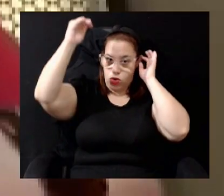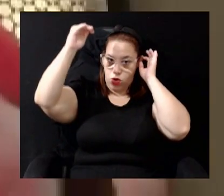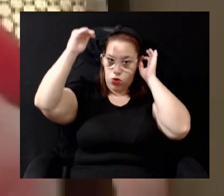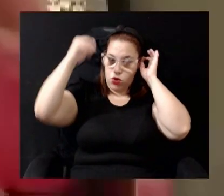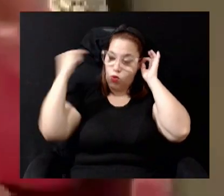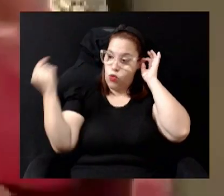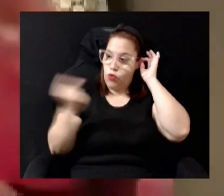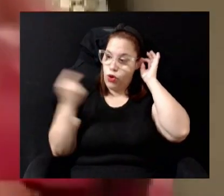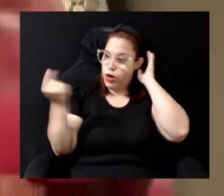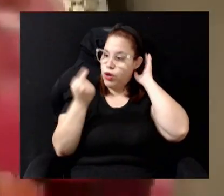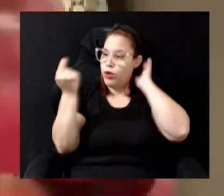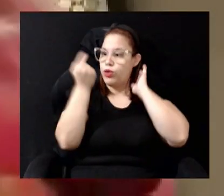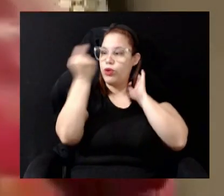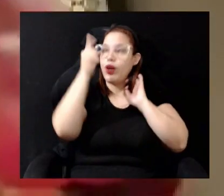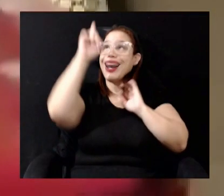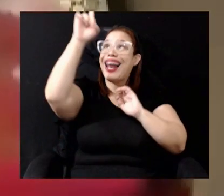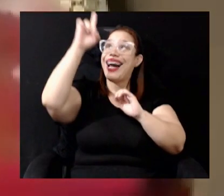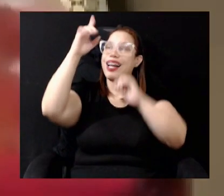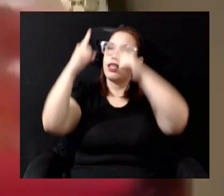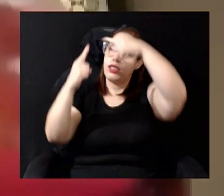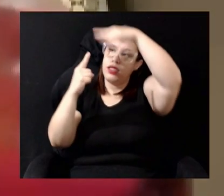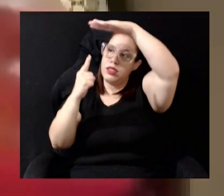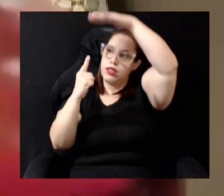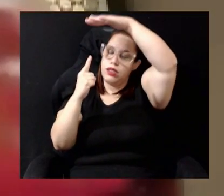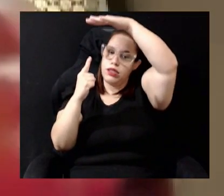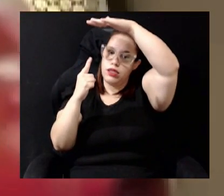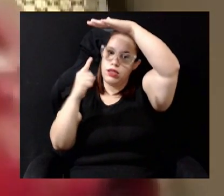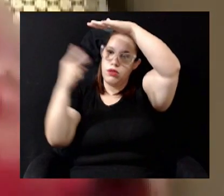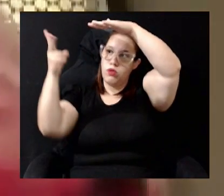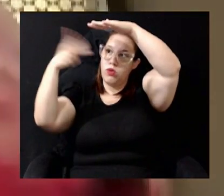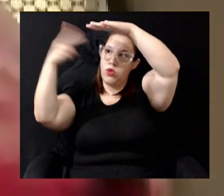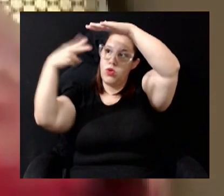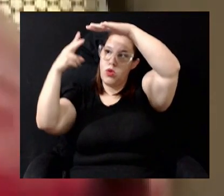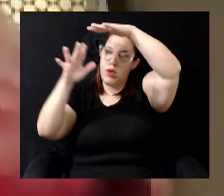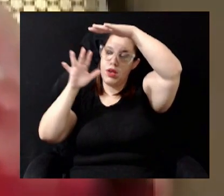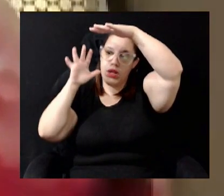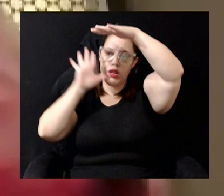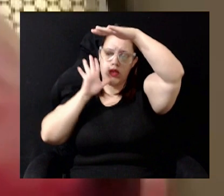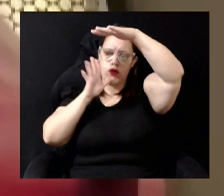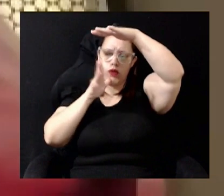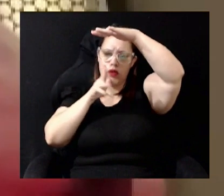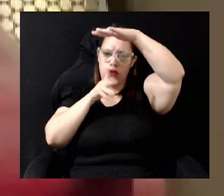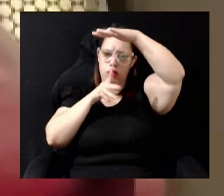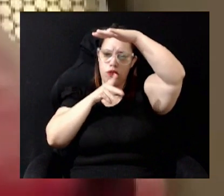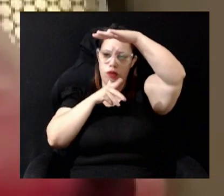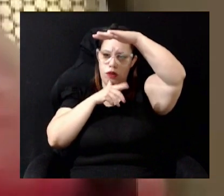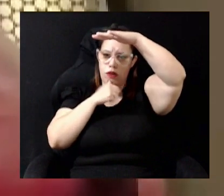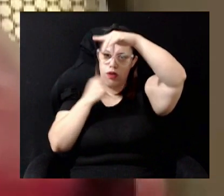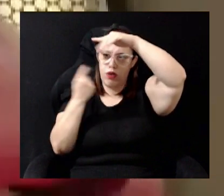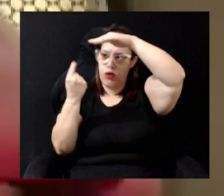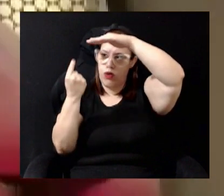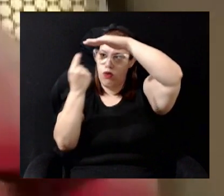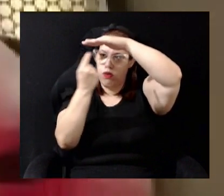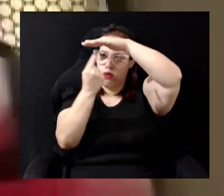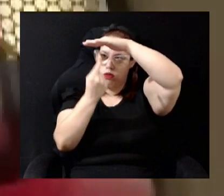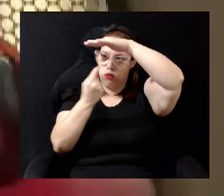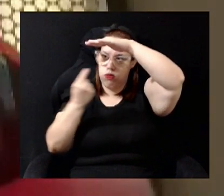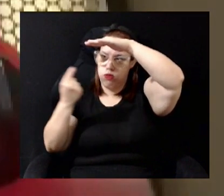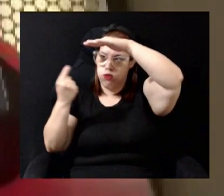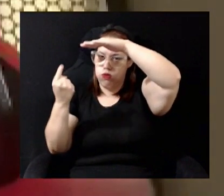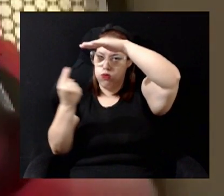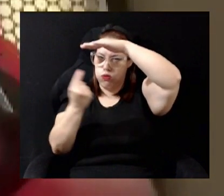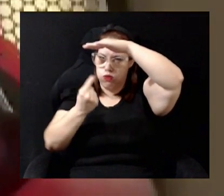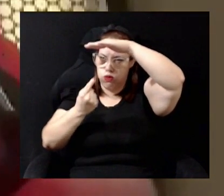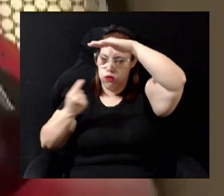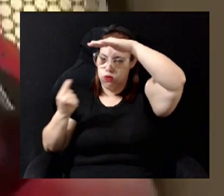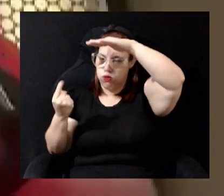em cima os ventos devem ser mais fracos. Por quê? Para ele organizar e intensificar o furacão, ou seja, não